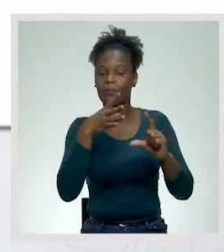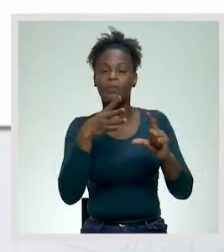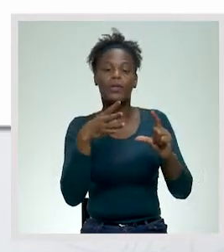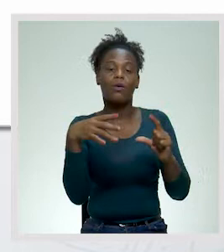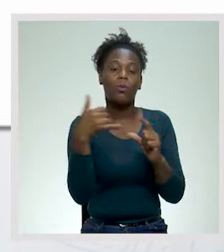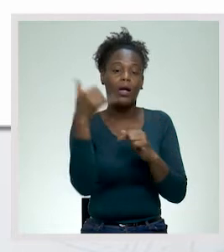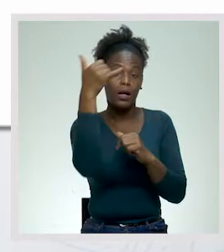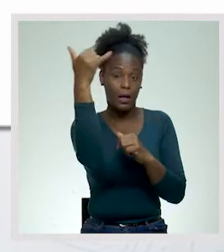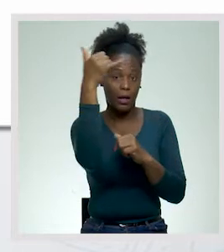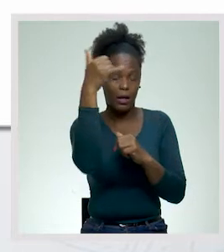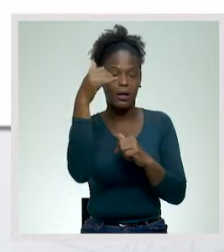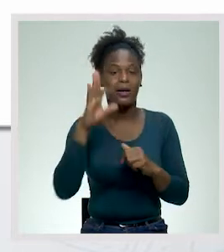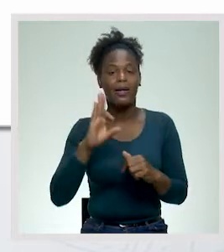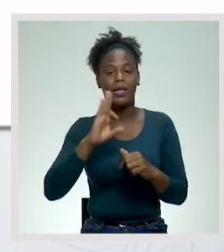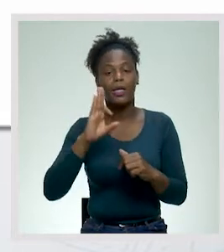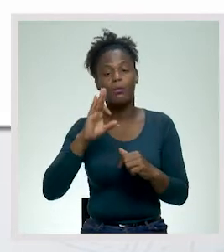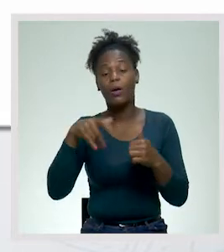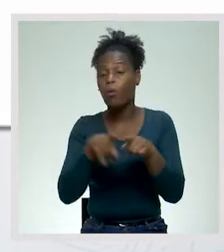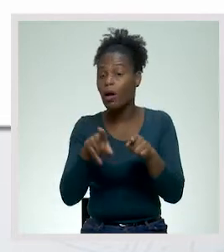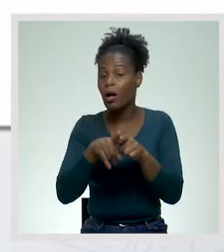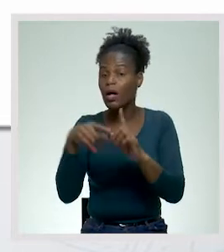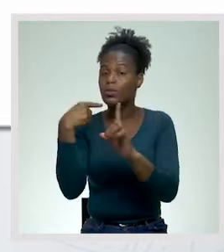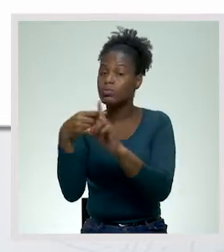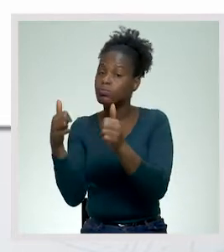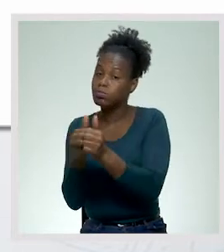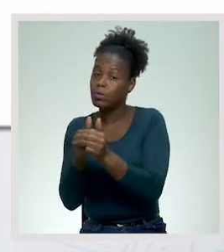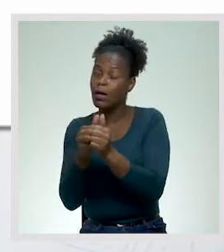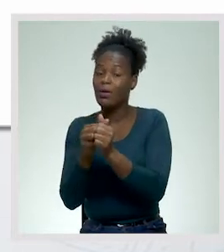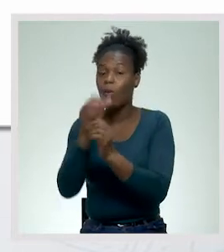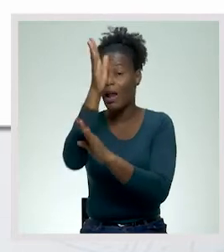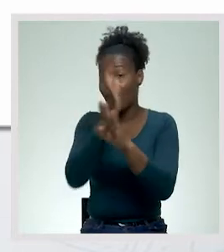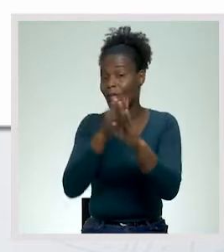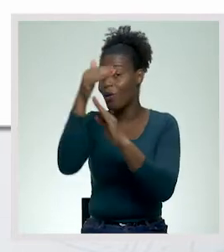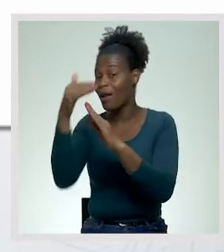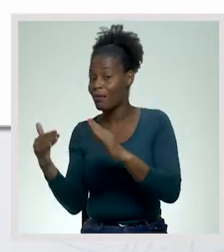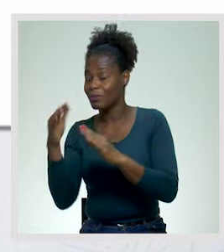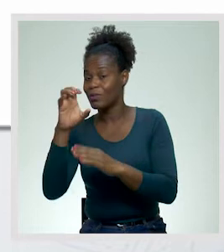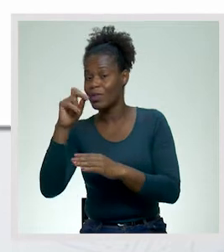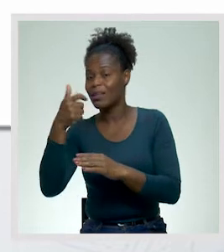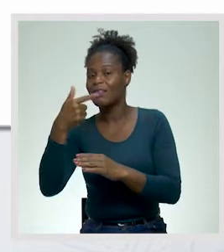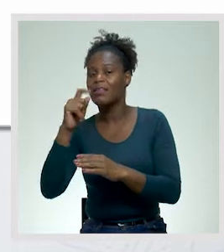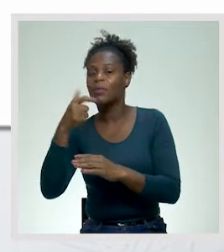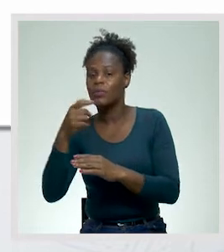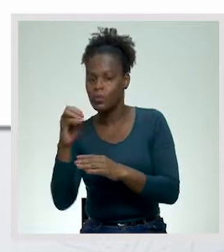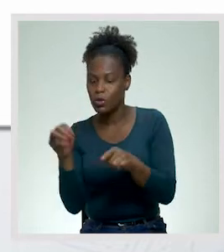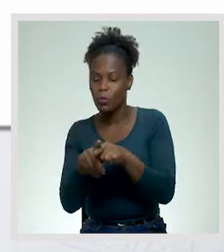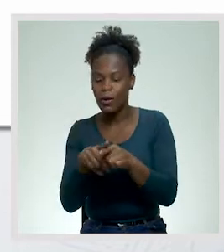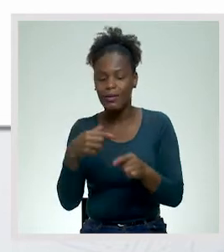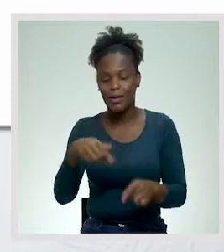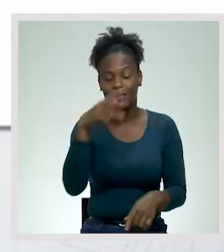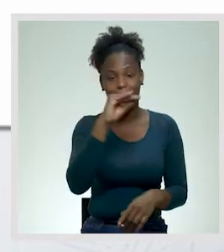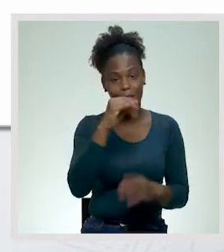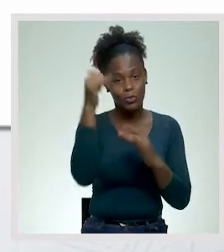é igual à soma dos quadrados dos catetos. Assim tem 10 ao